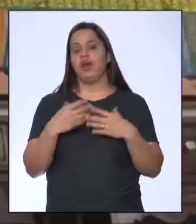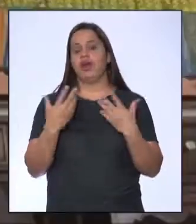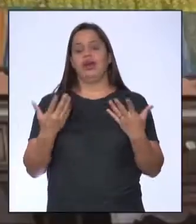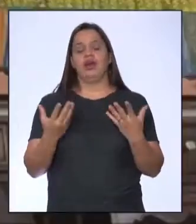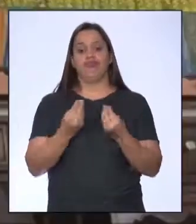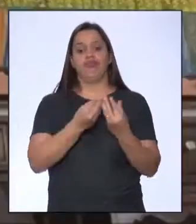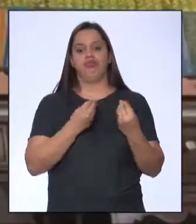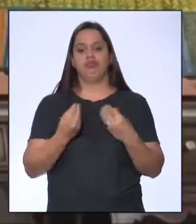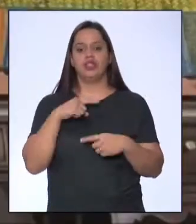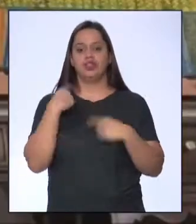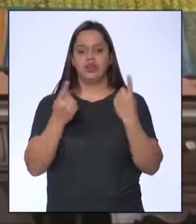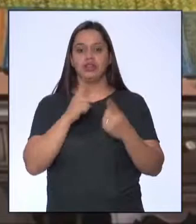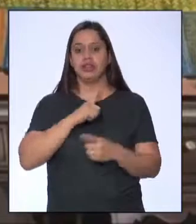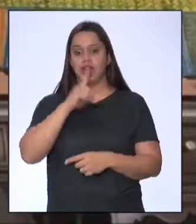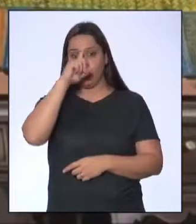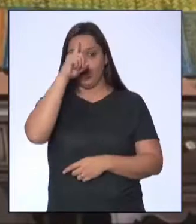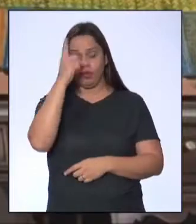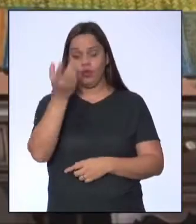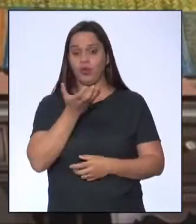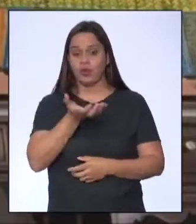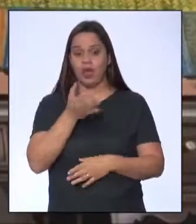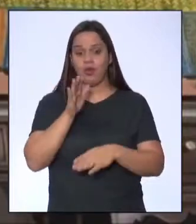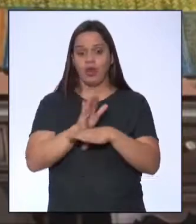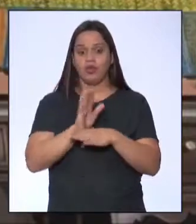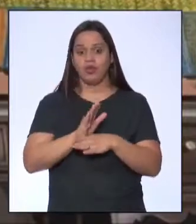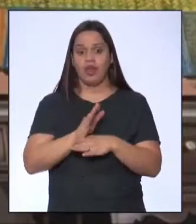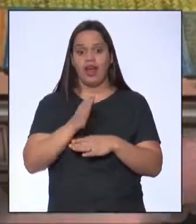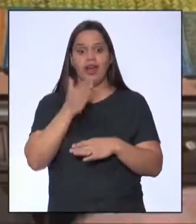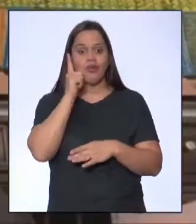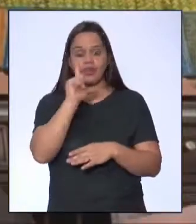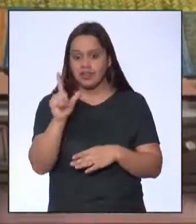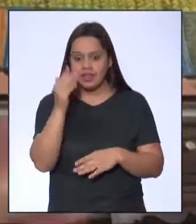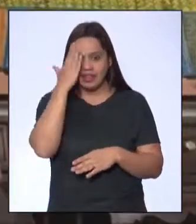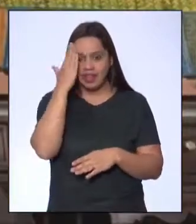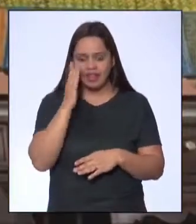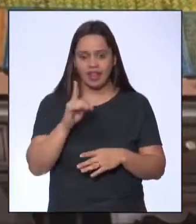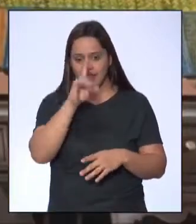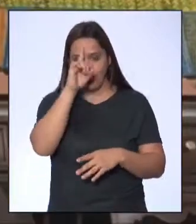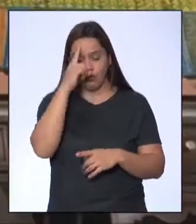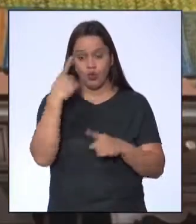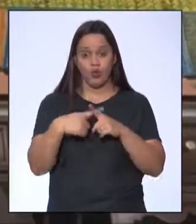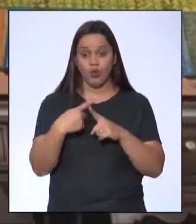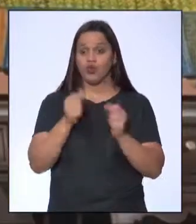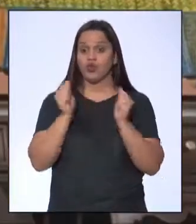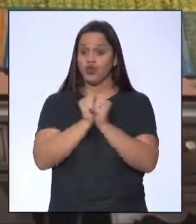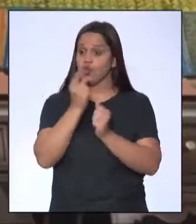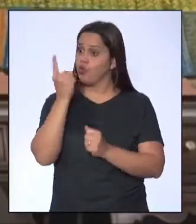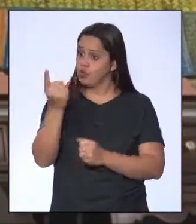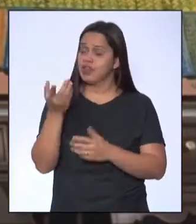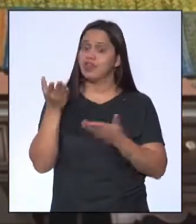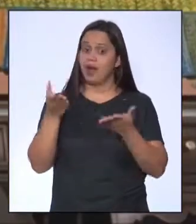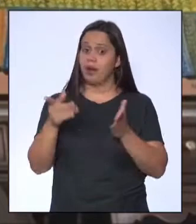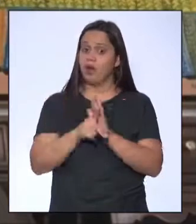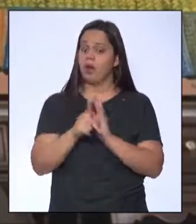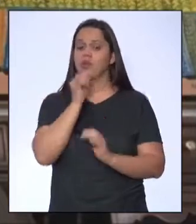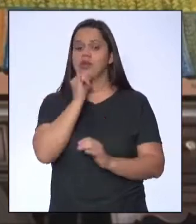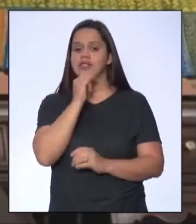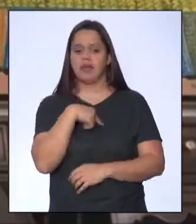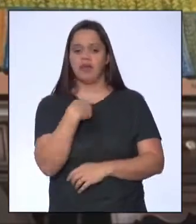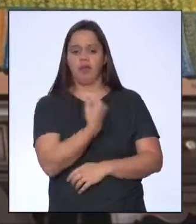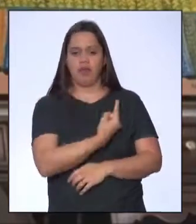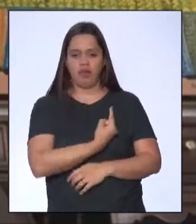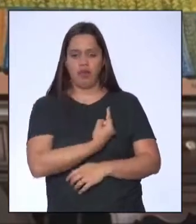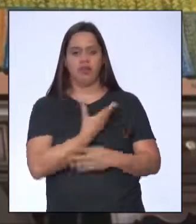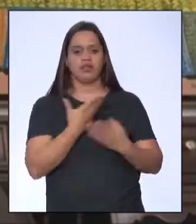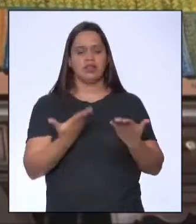quero ajudar a entender essas dúvidas com você, que está lá na linha de frente, não é? Em que